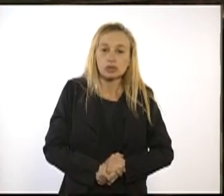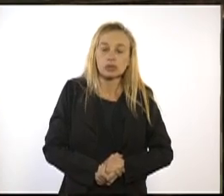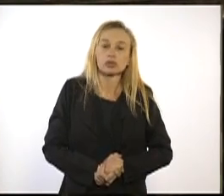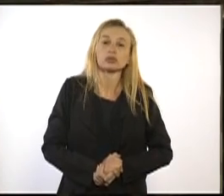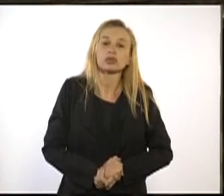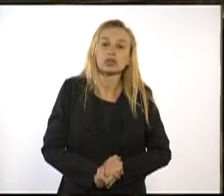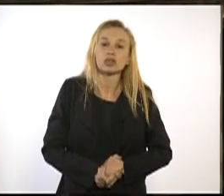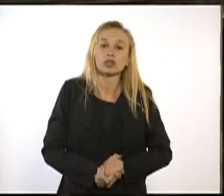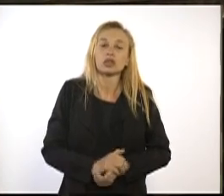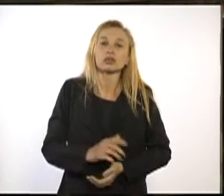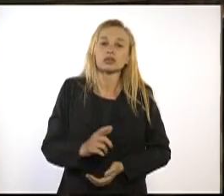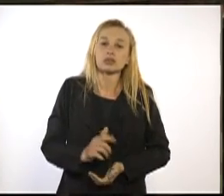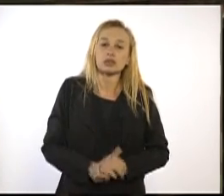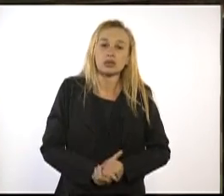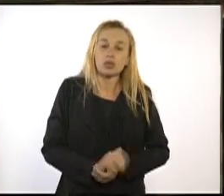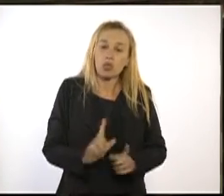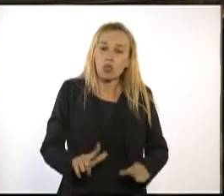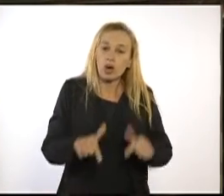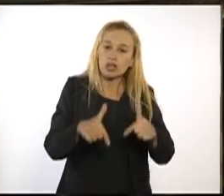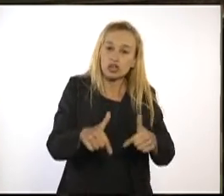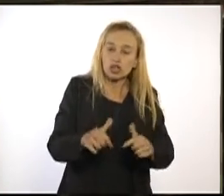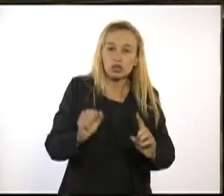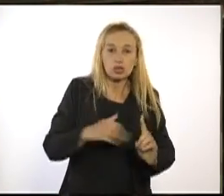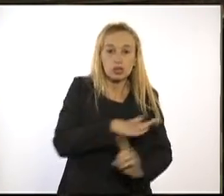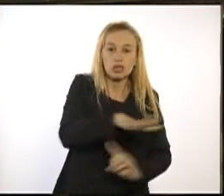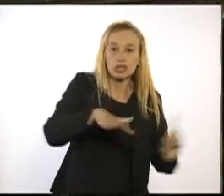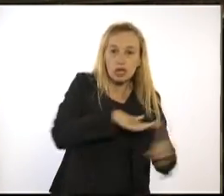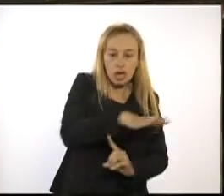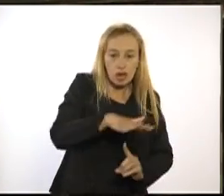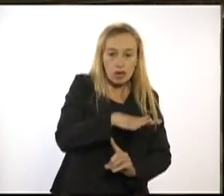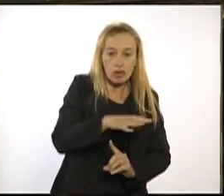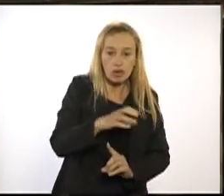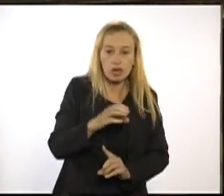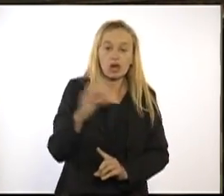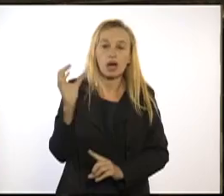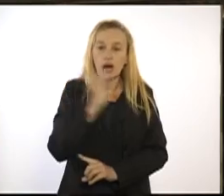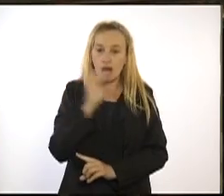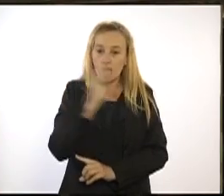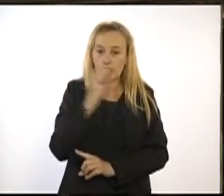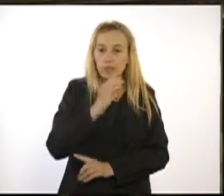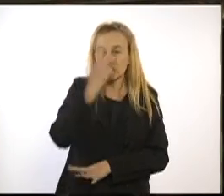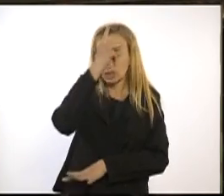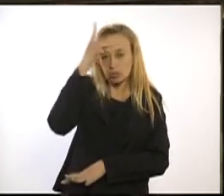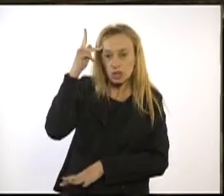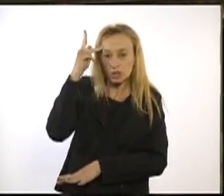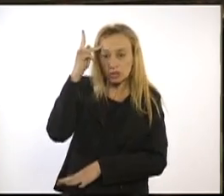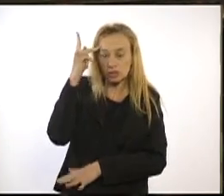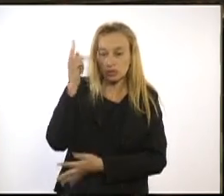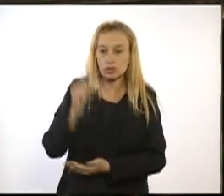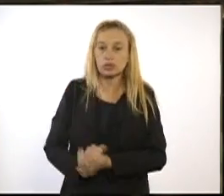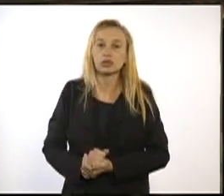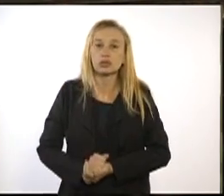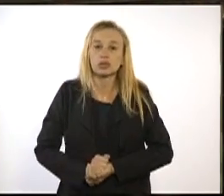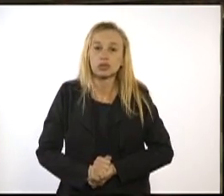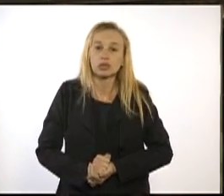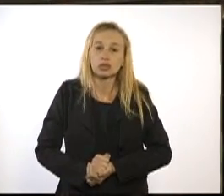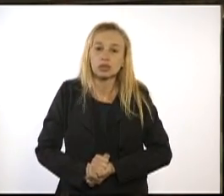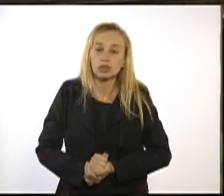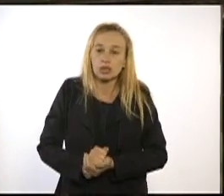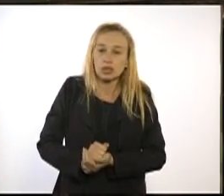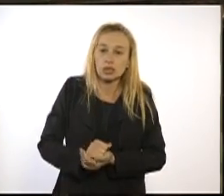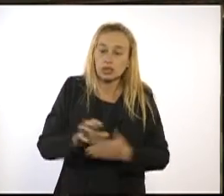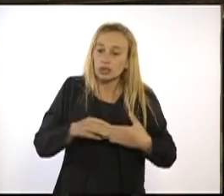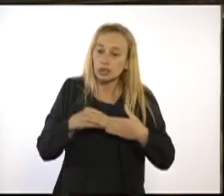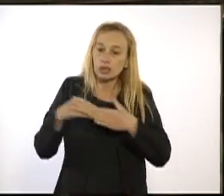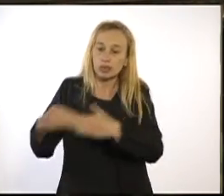um desmonte da ação social emergencial a que essas pessoas devem ser